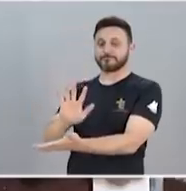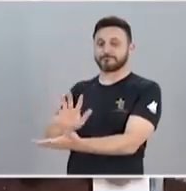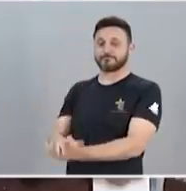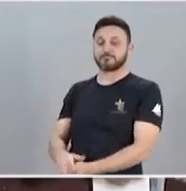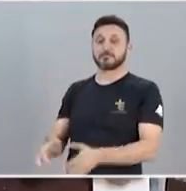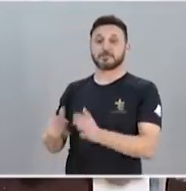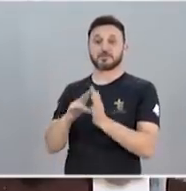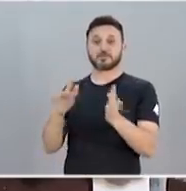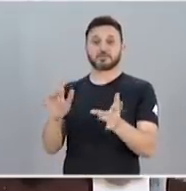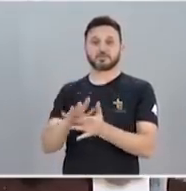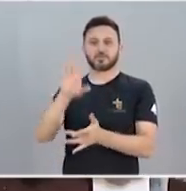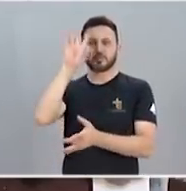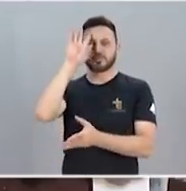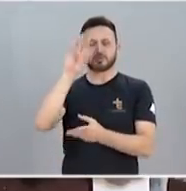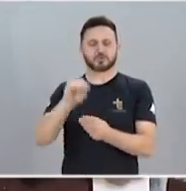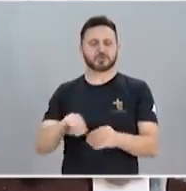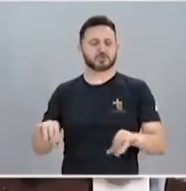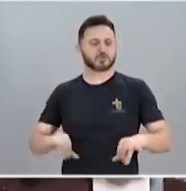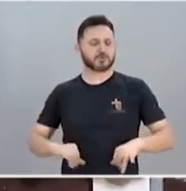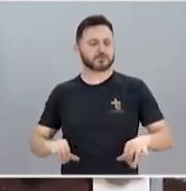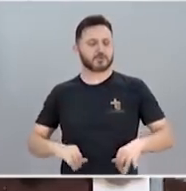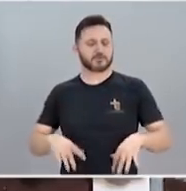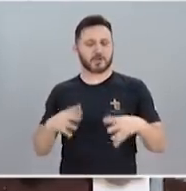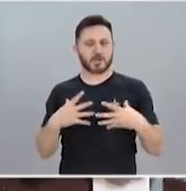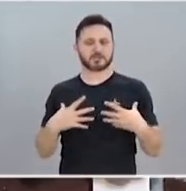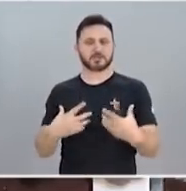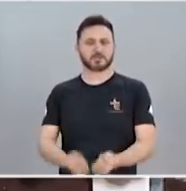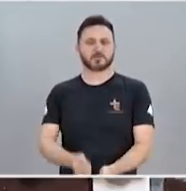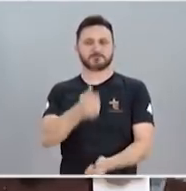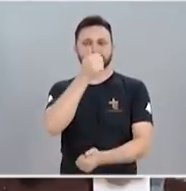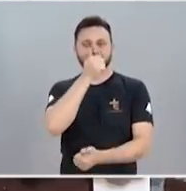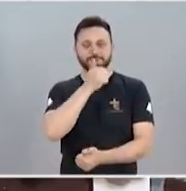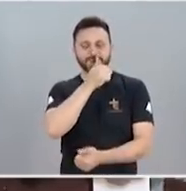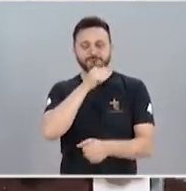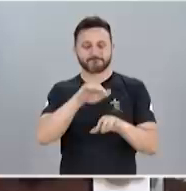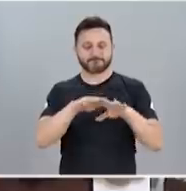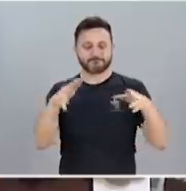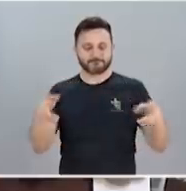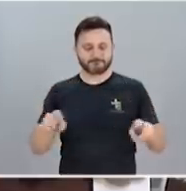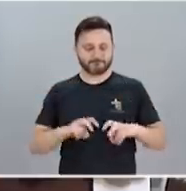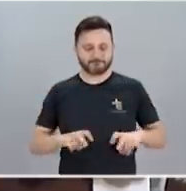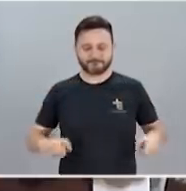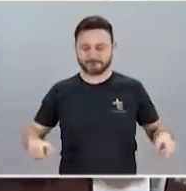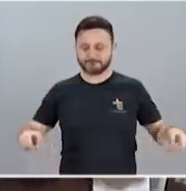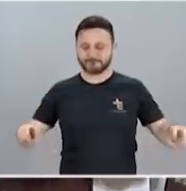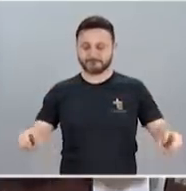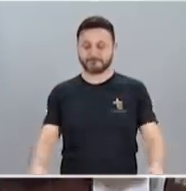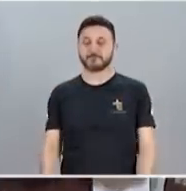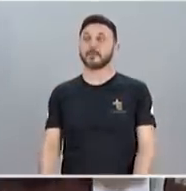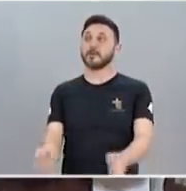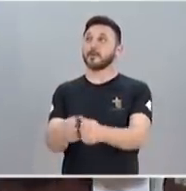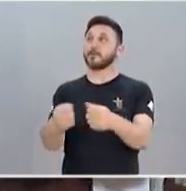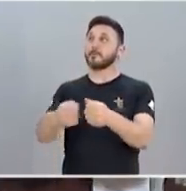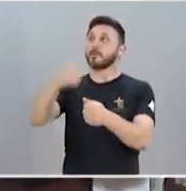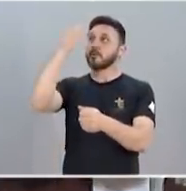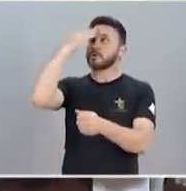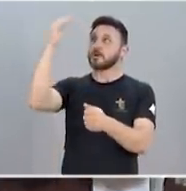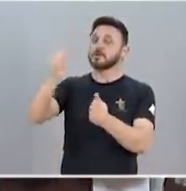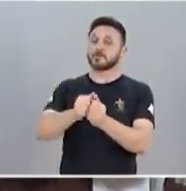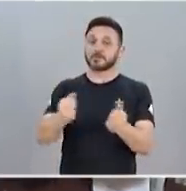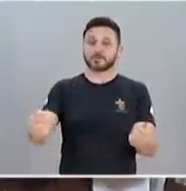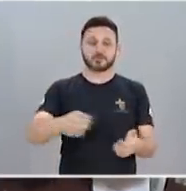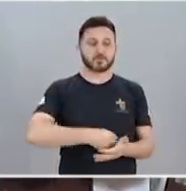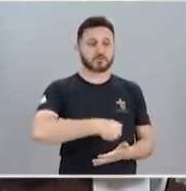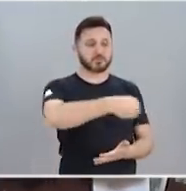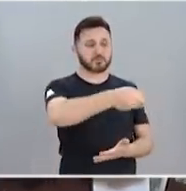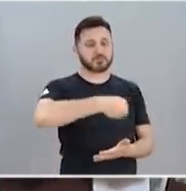Senhor. Estando para ser entregue, abraçando livremente a paixão, ele tomou o pão, deu graças, o partiu e o deu a